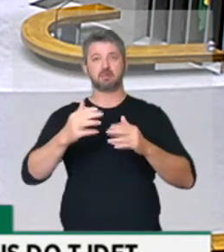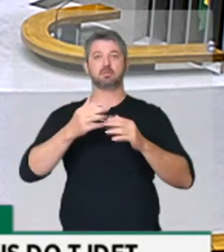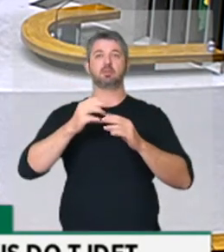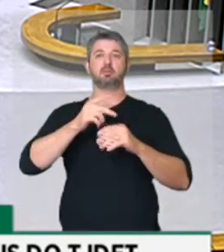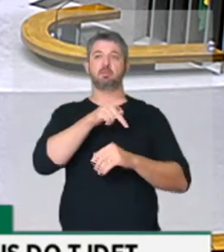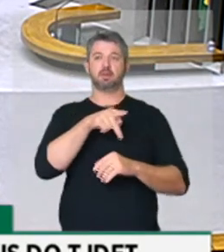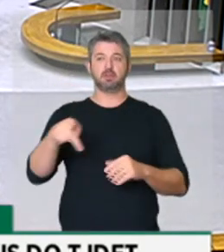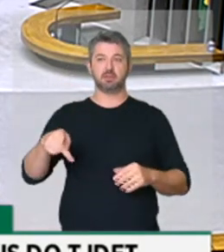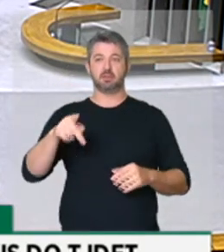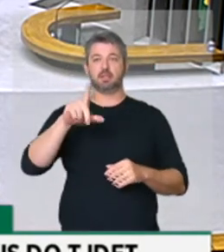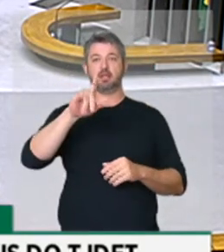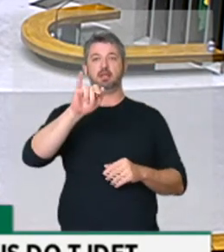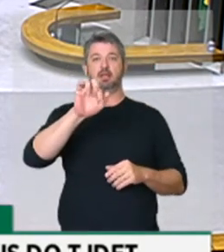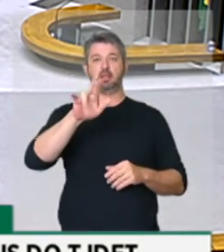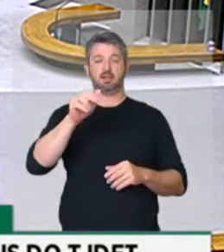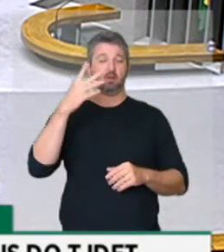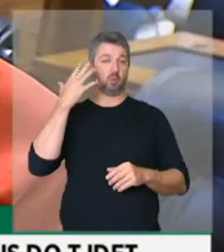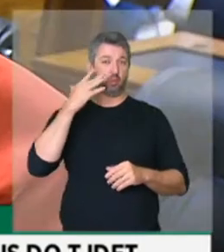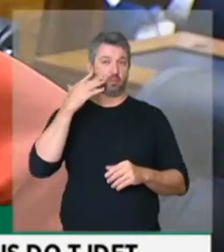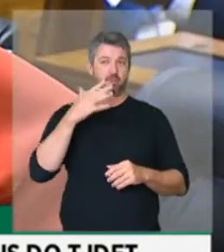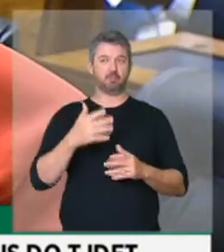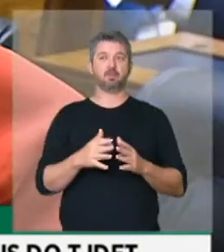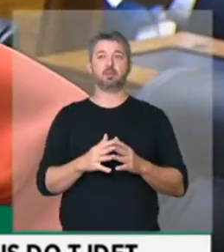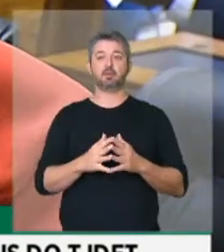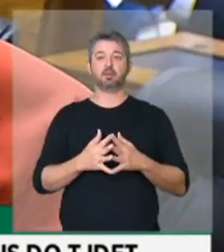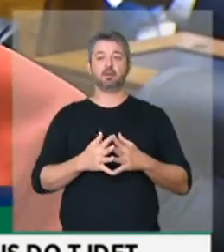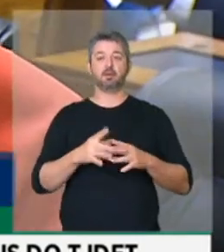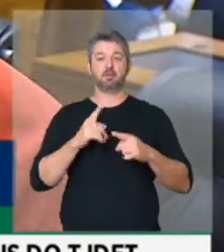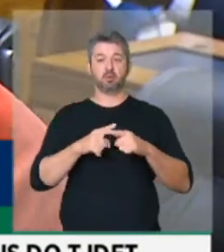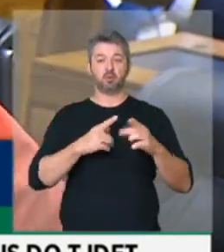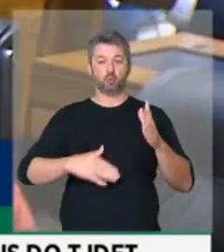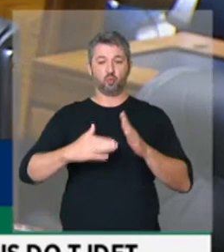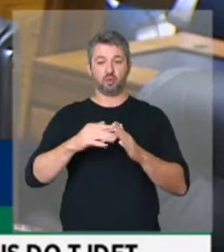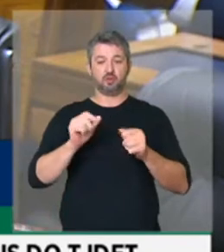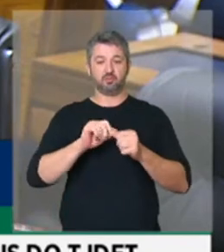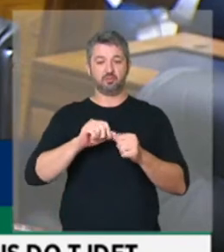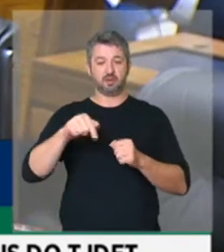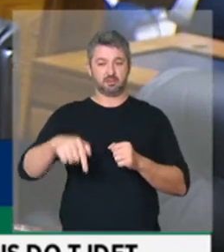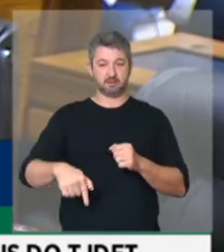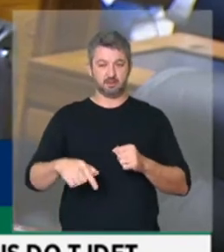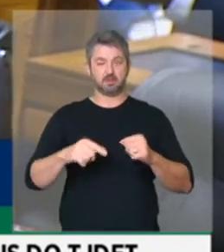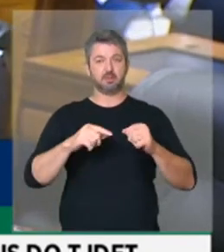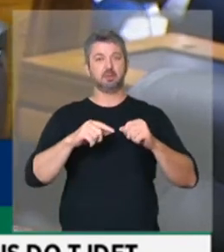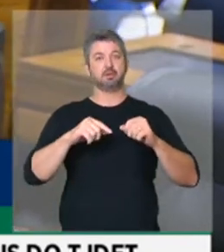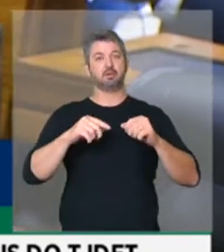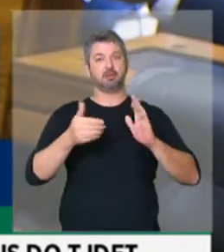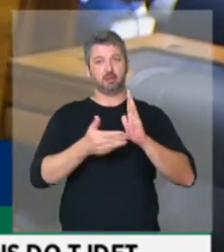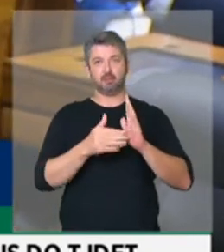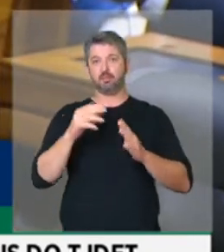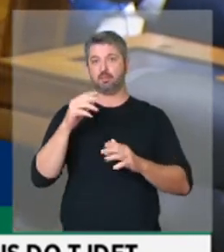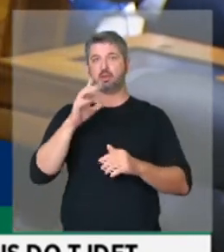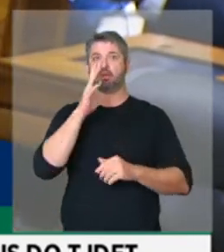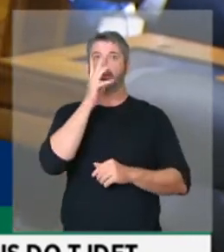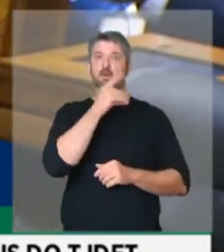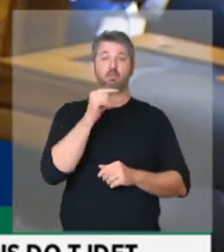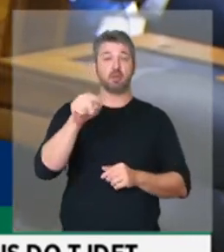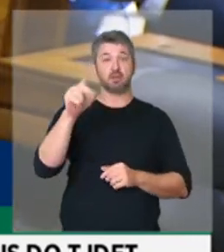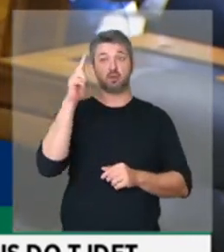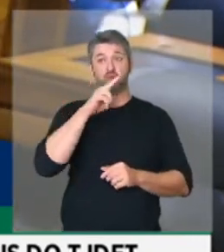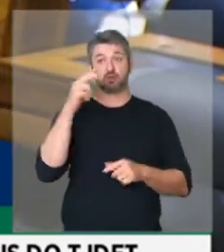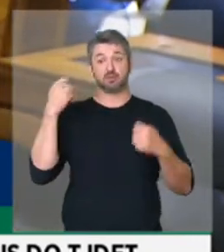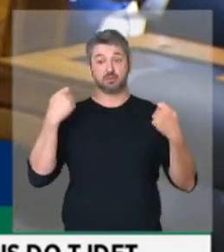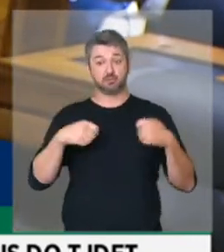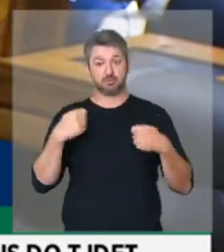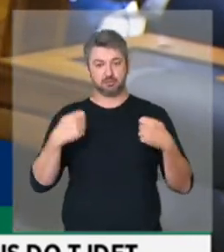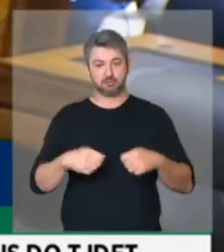Lira, porque todos os trâmites nessa casa, né, são demorados, e essa era uma urgência necessária e